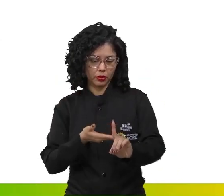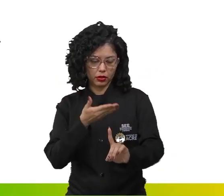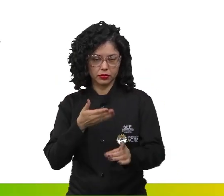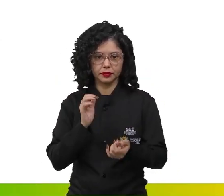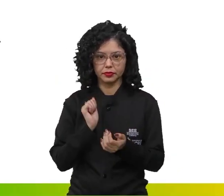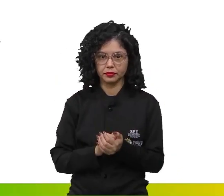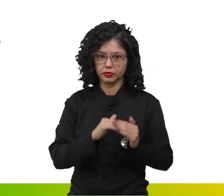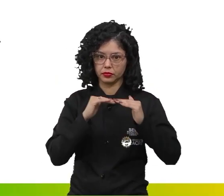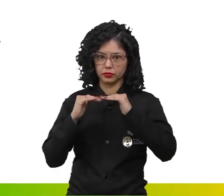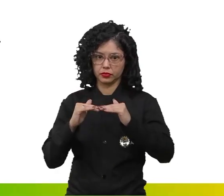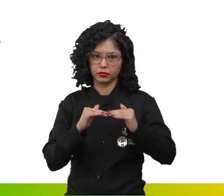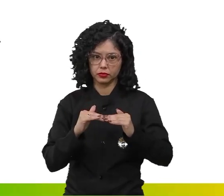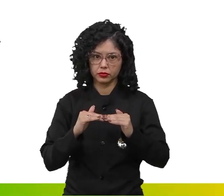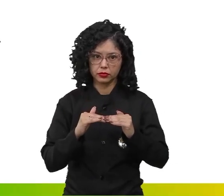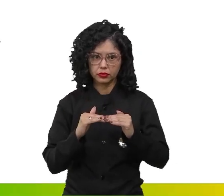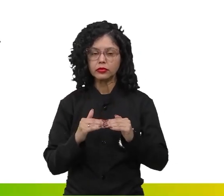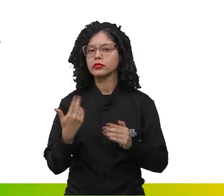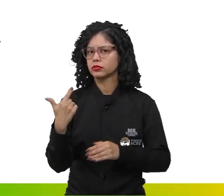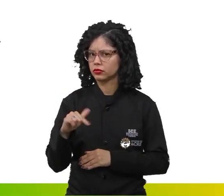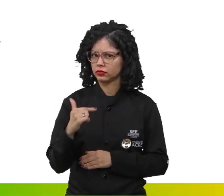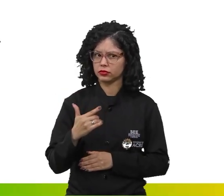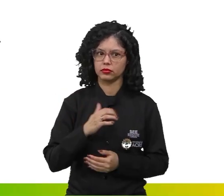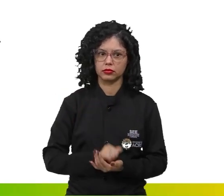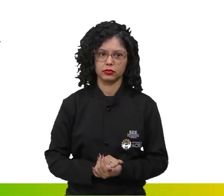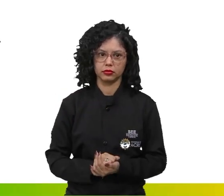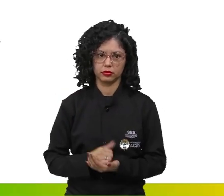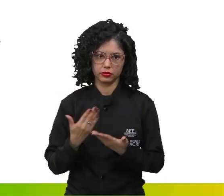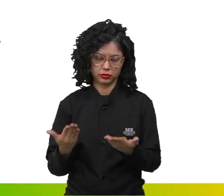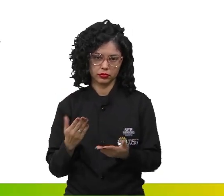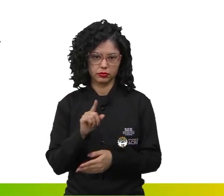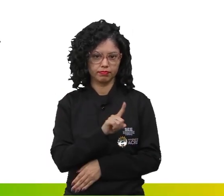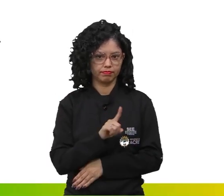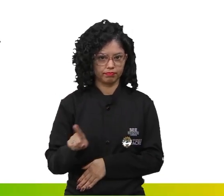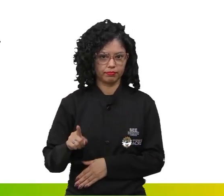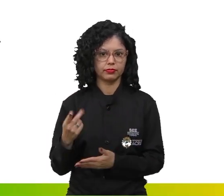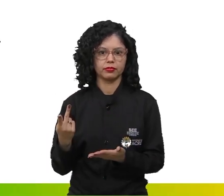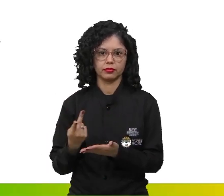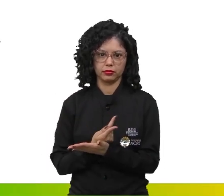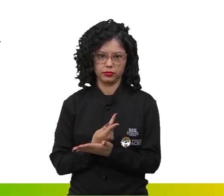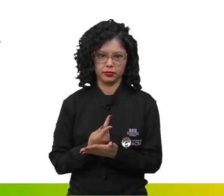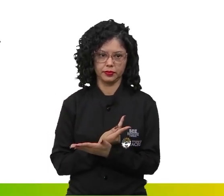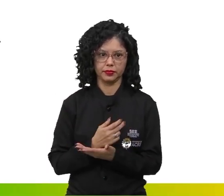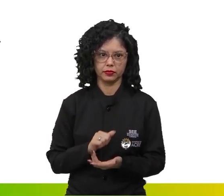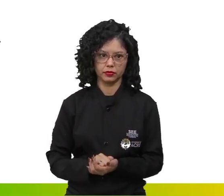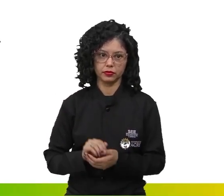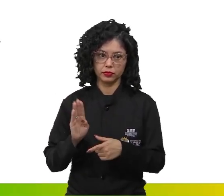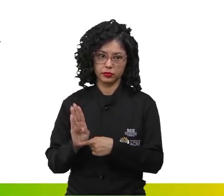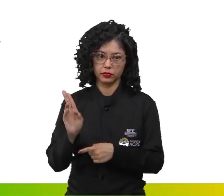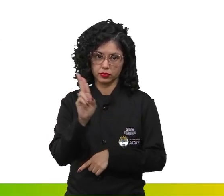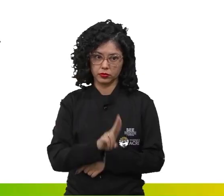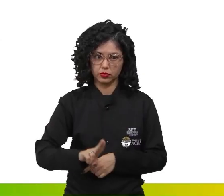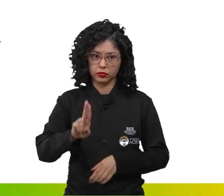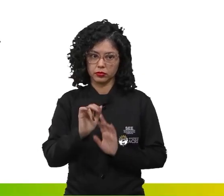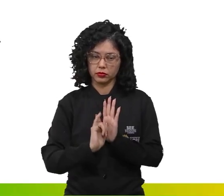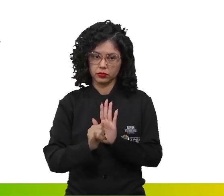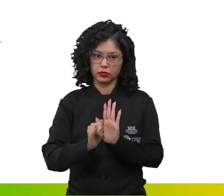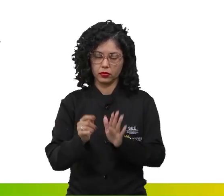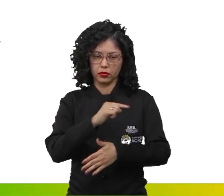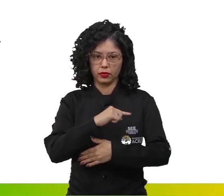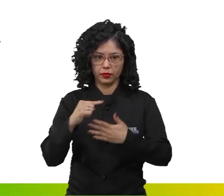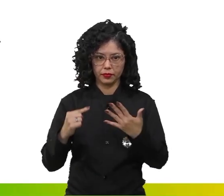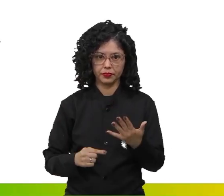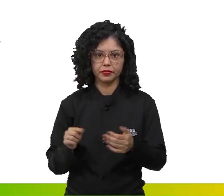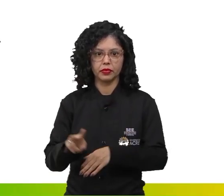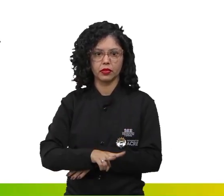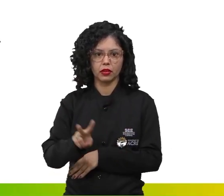representação equilibrada, eu não tenho uma estereotipação aqui. Portanto, não seria essa assertiva correta. Letra B, uso de